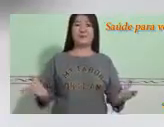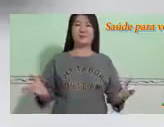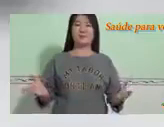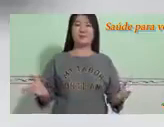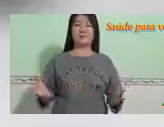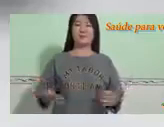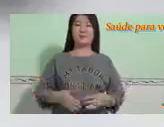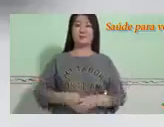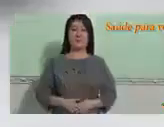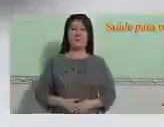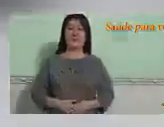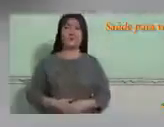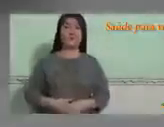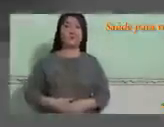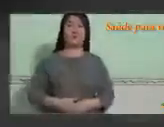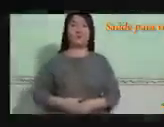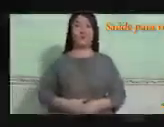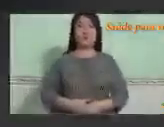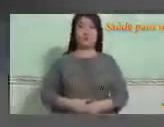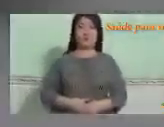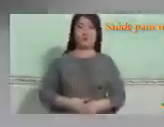MESTARRELACIONADA mutações em genes específicos,